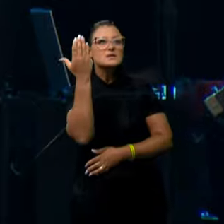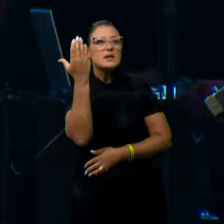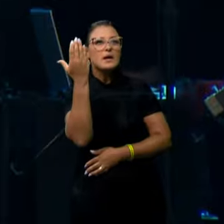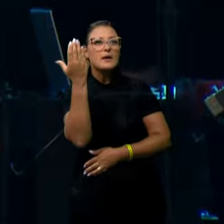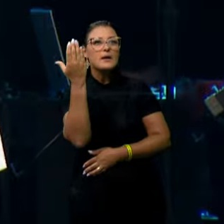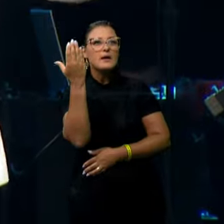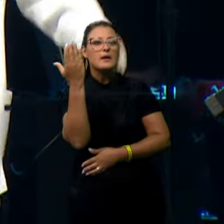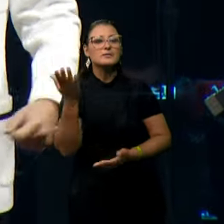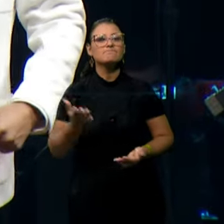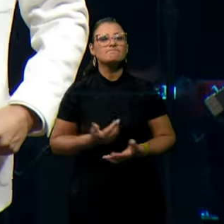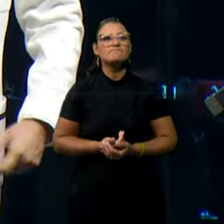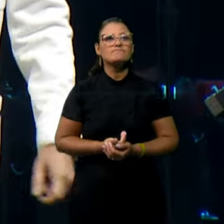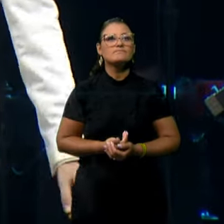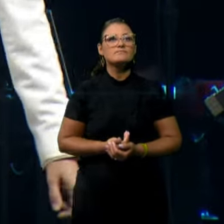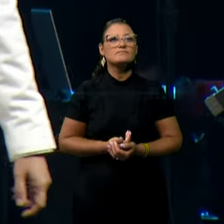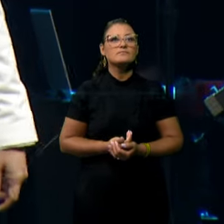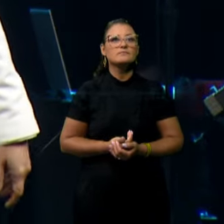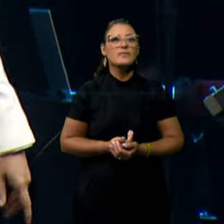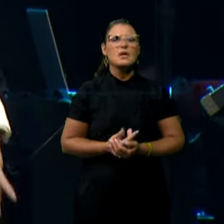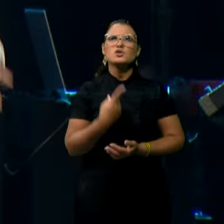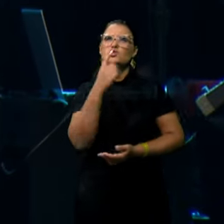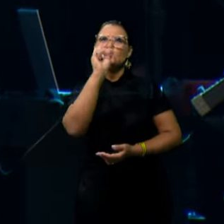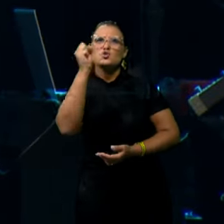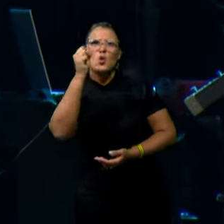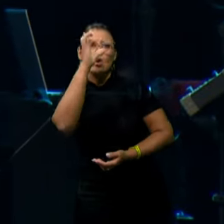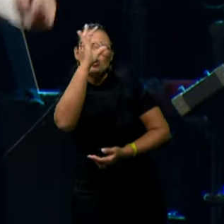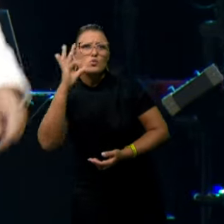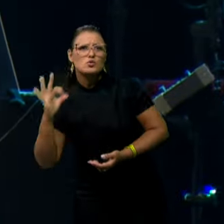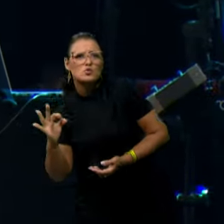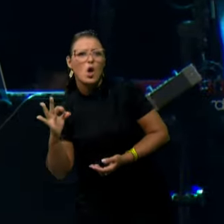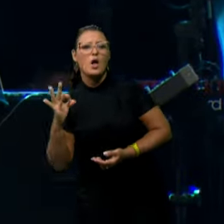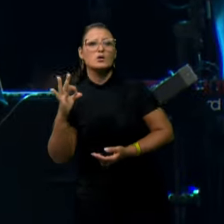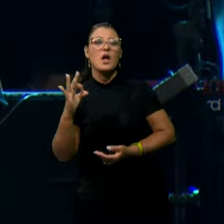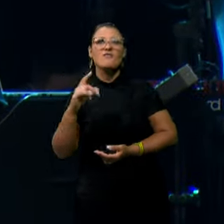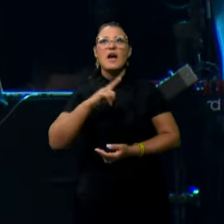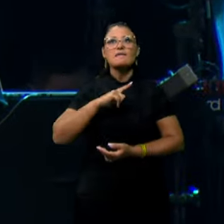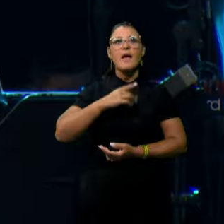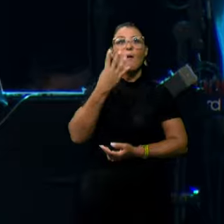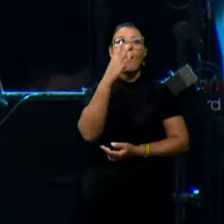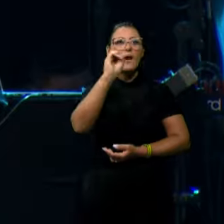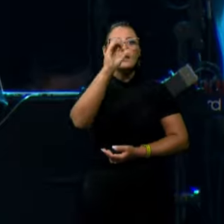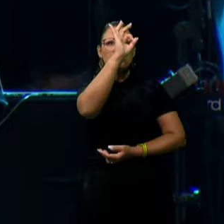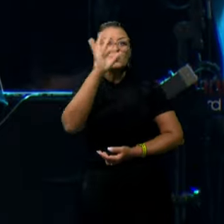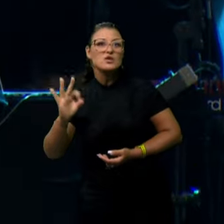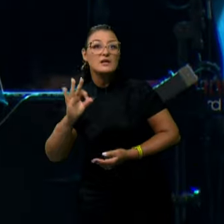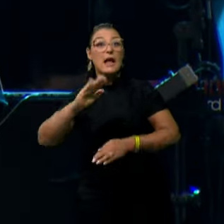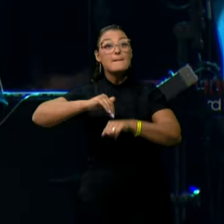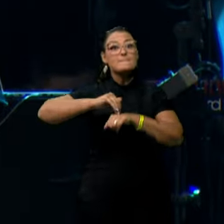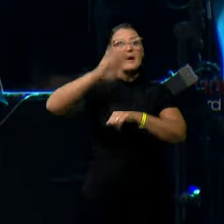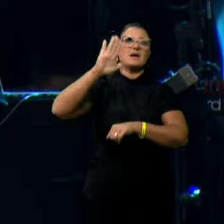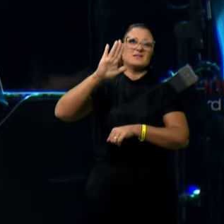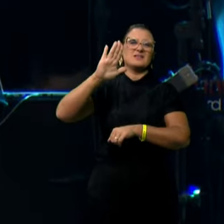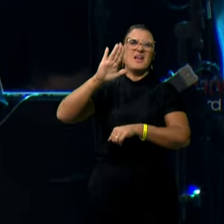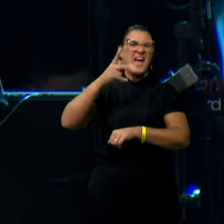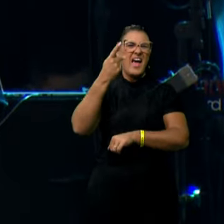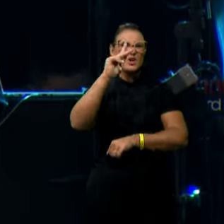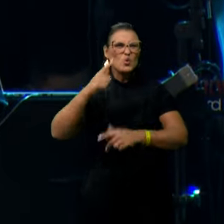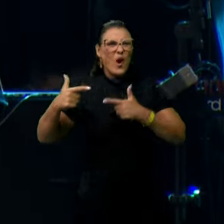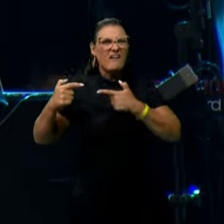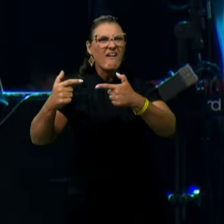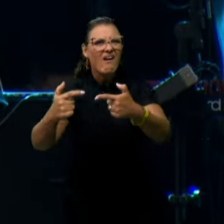prontozinho Olha a parte do 18 20%. vai haver uma taxa de 40% extra isso não é a tua batalha